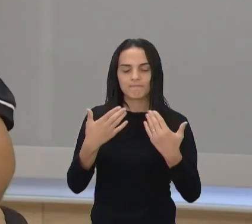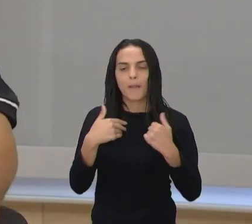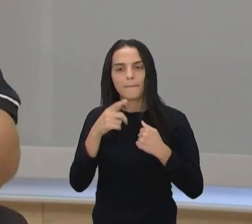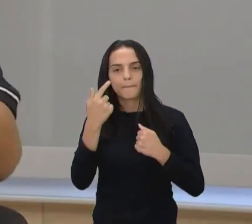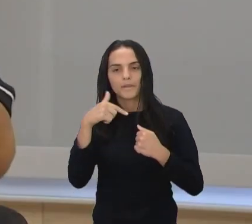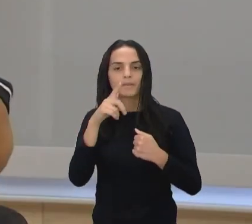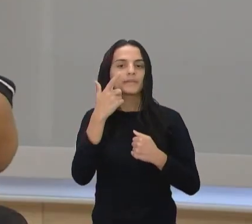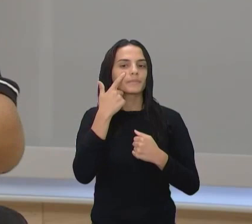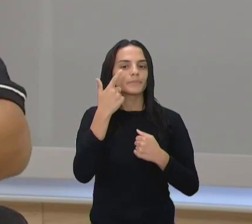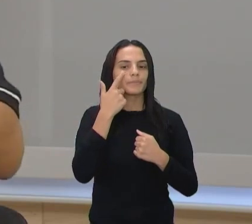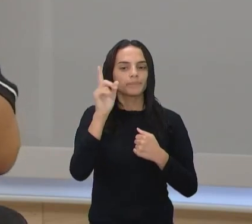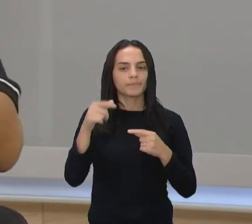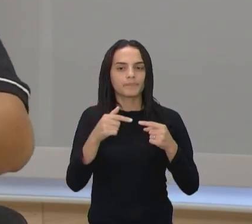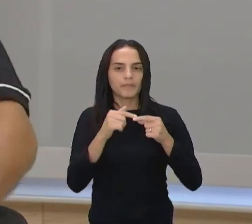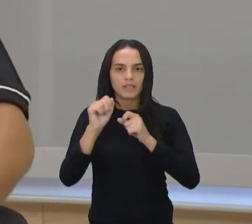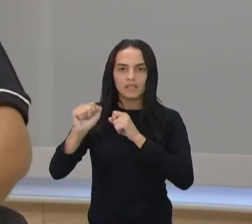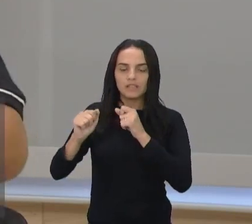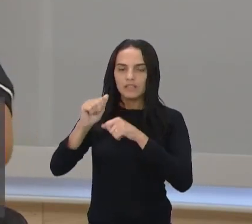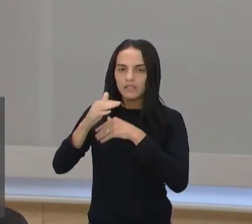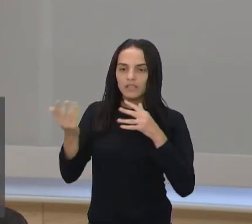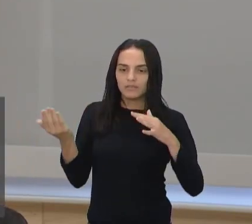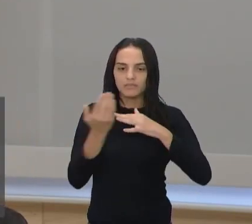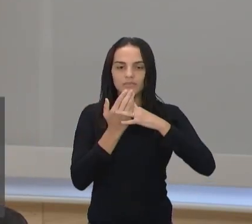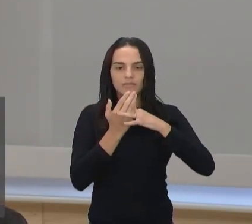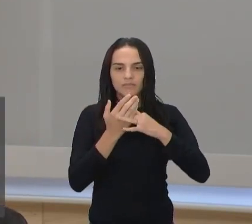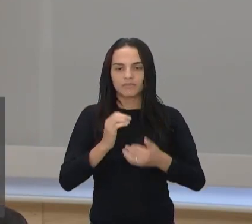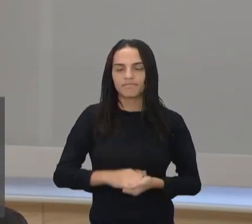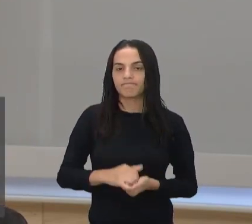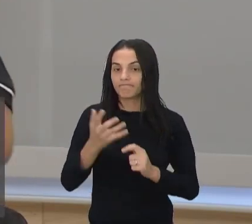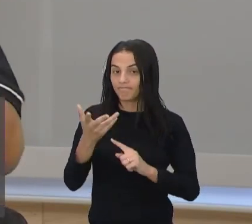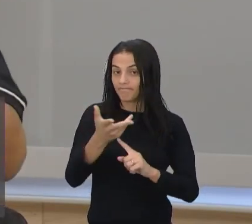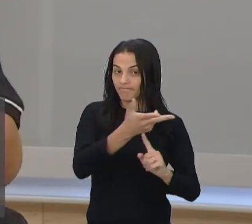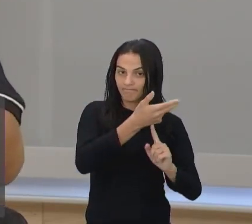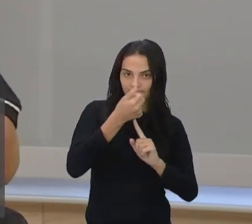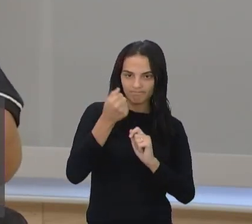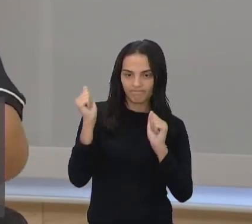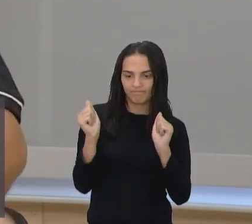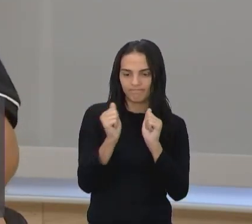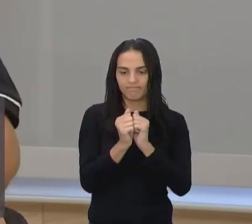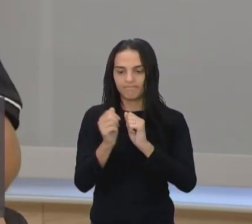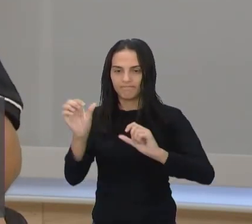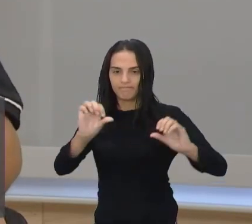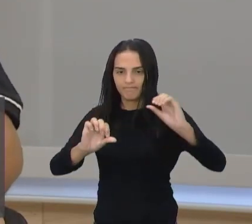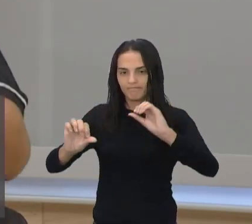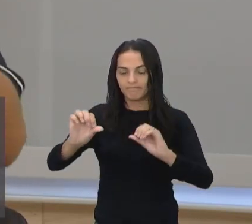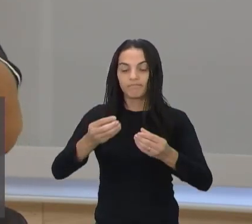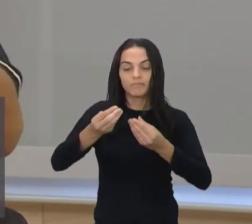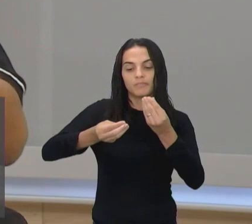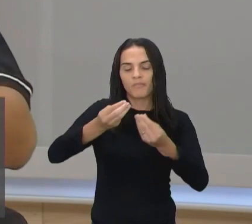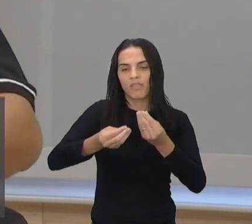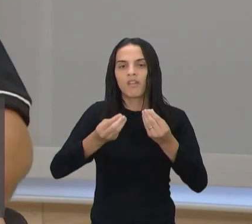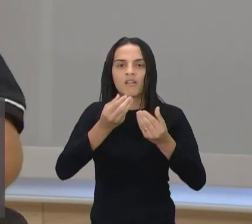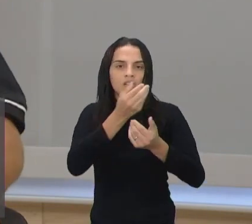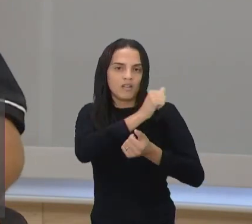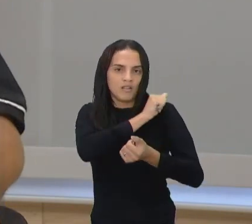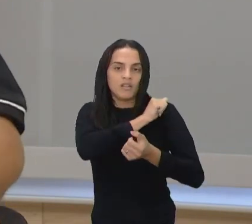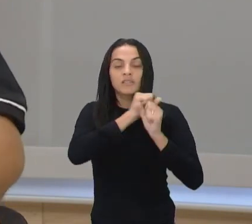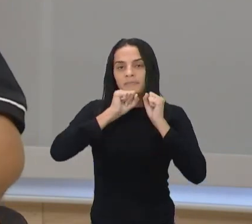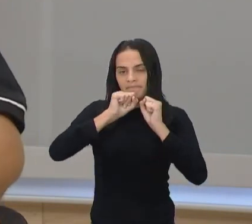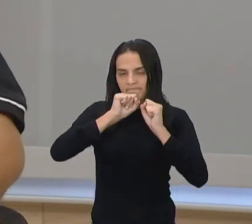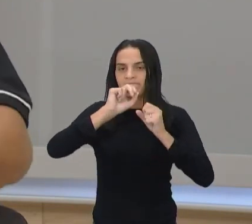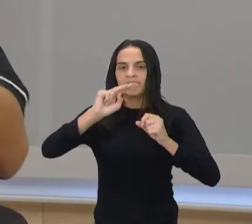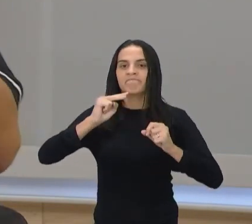gente fazer essa integração da arte com a química e como é que os estudantes possam aí